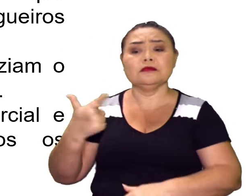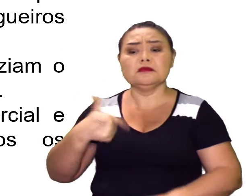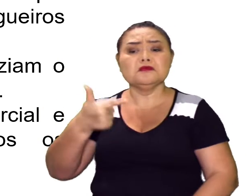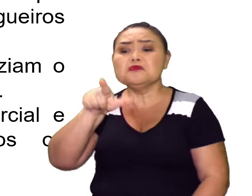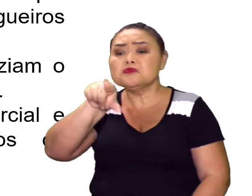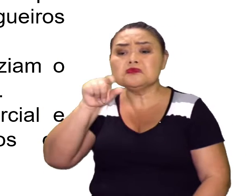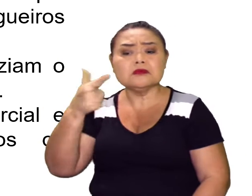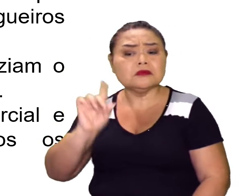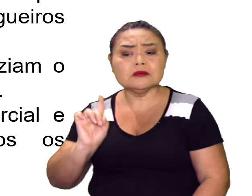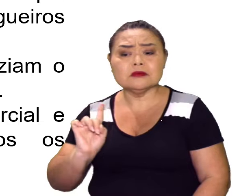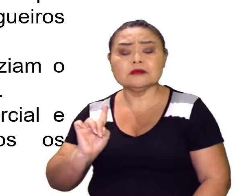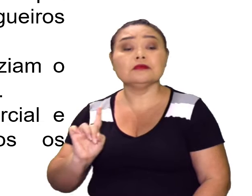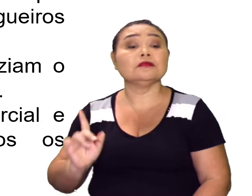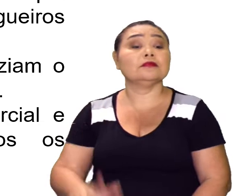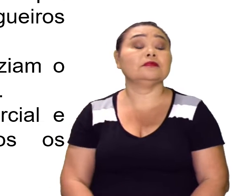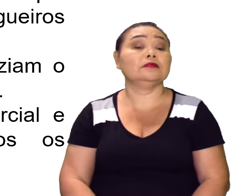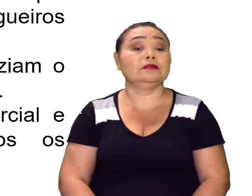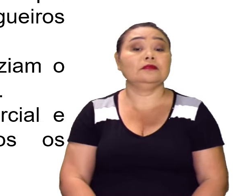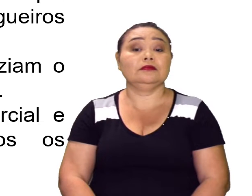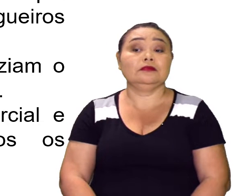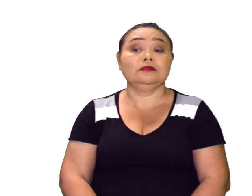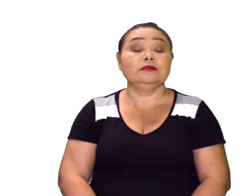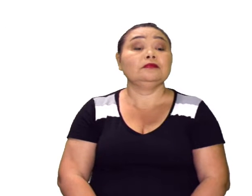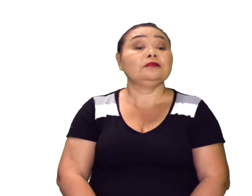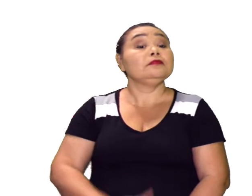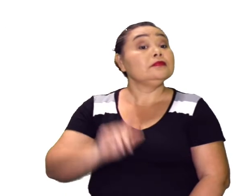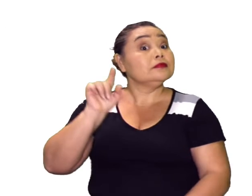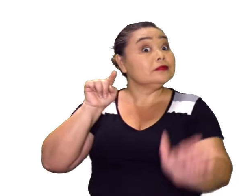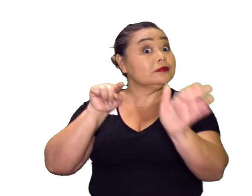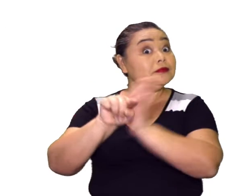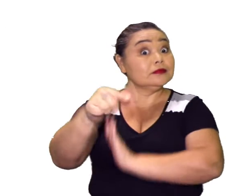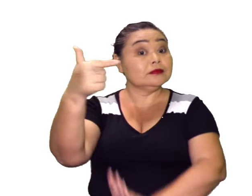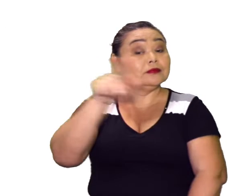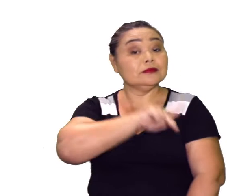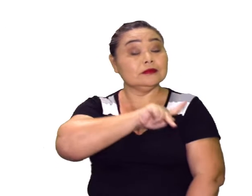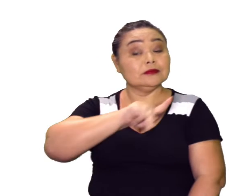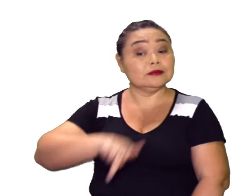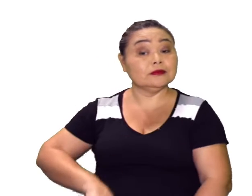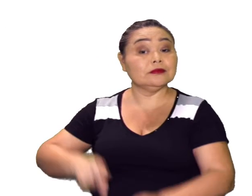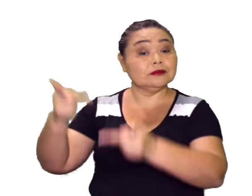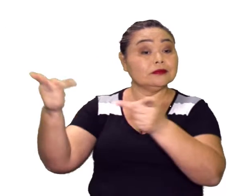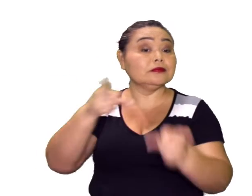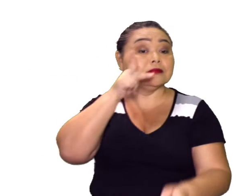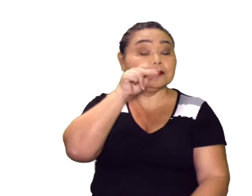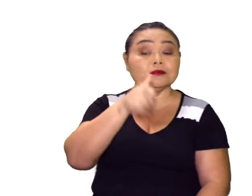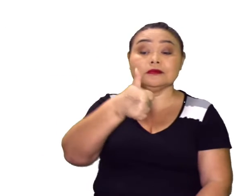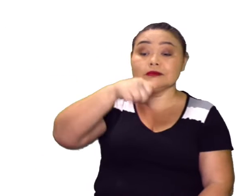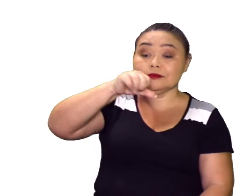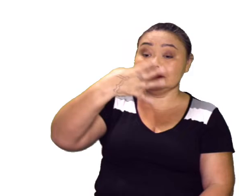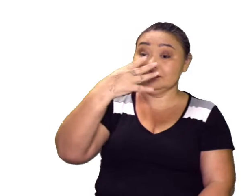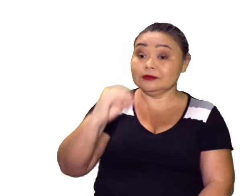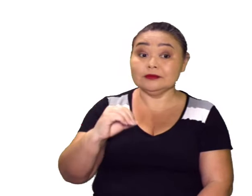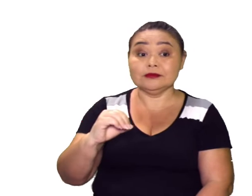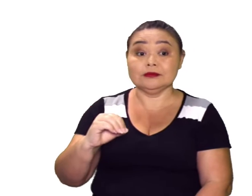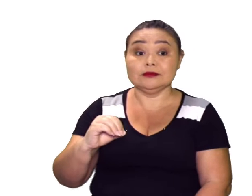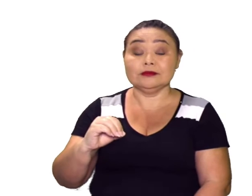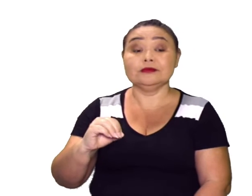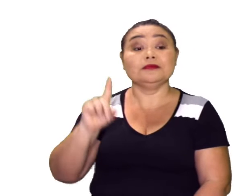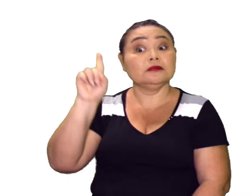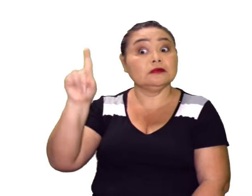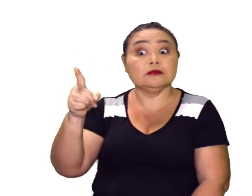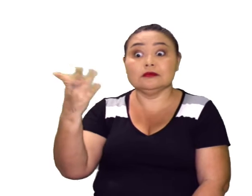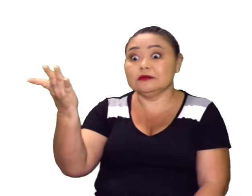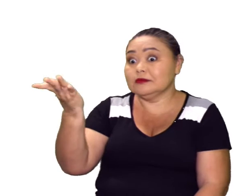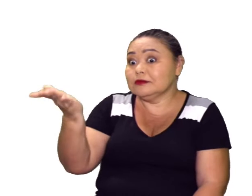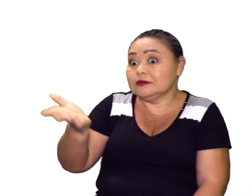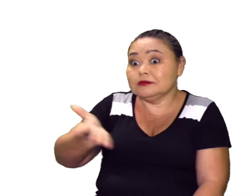opção, não é isso? Exato. Questão número 2. Presidente que visitou Porto Velho em 1940. Essa é